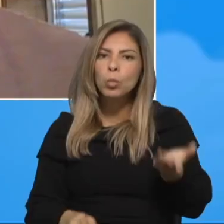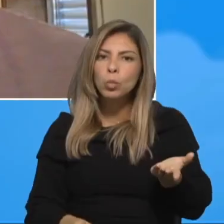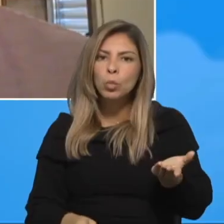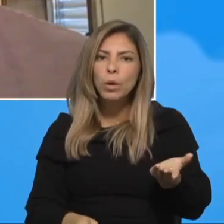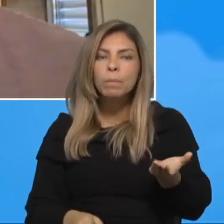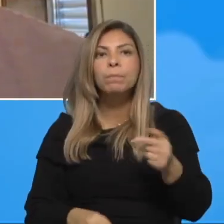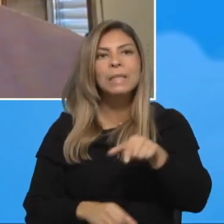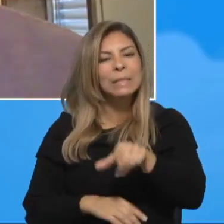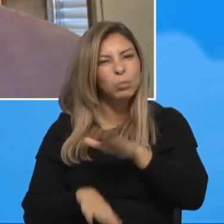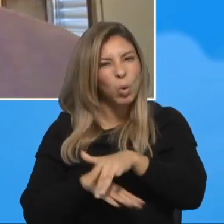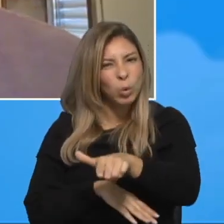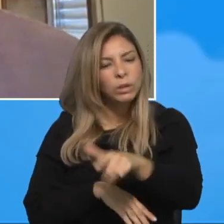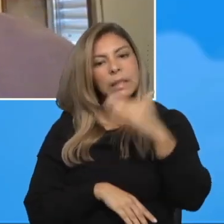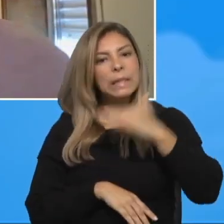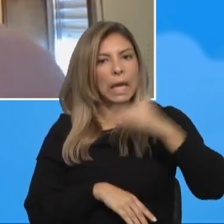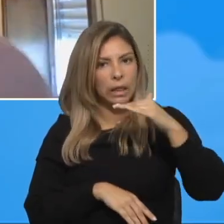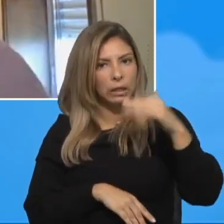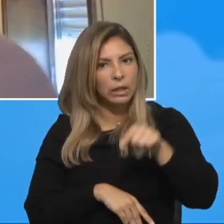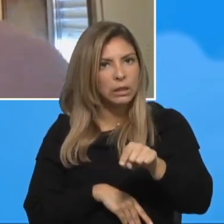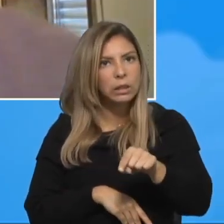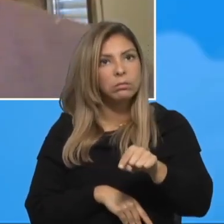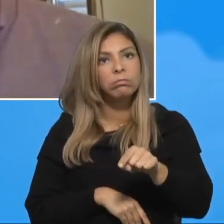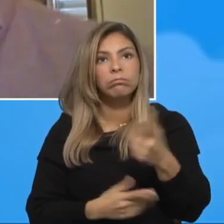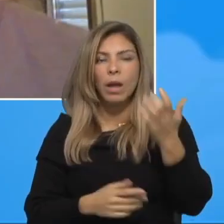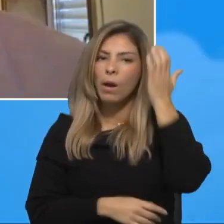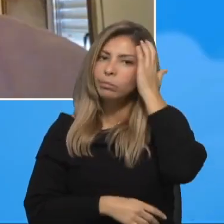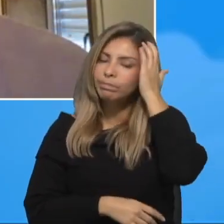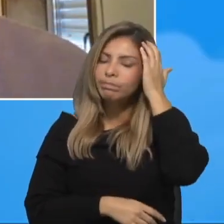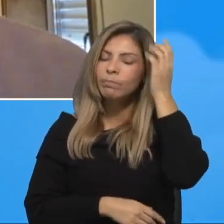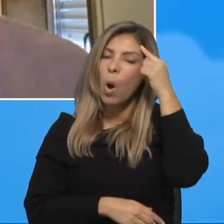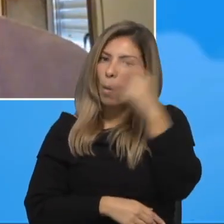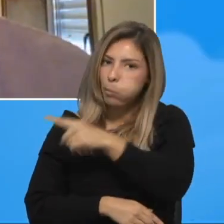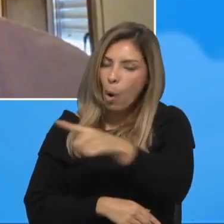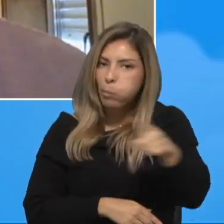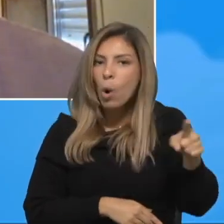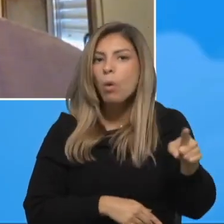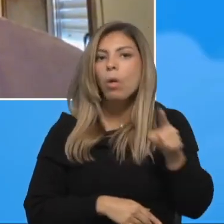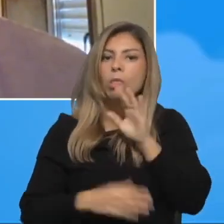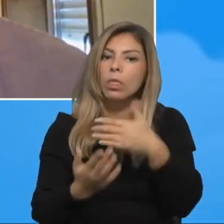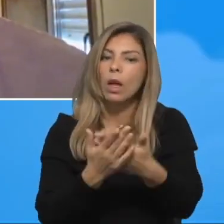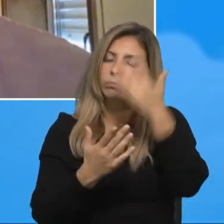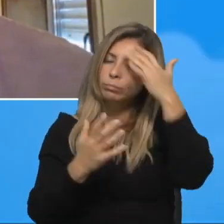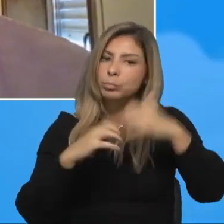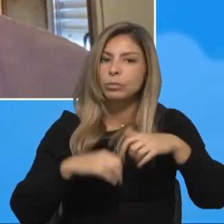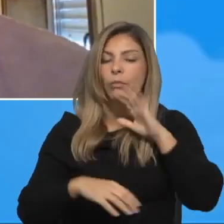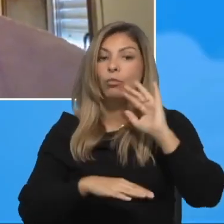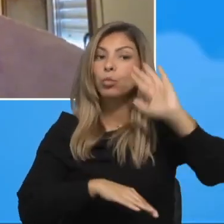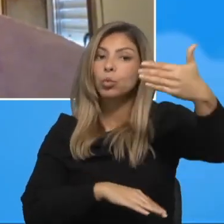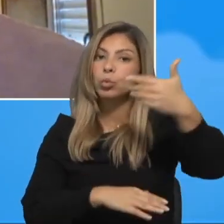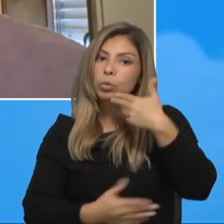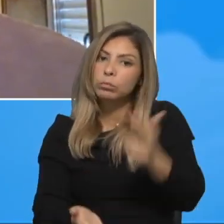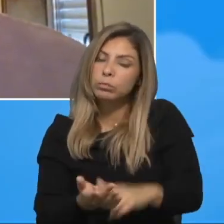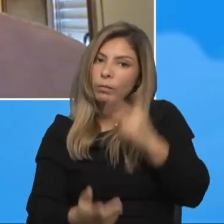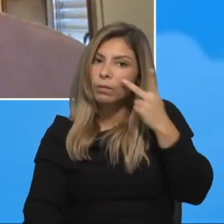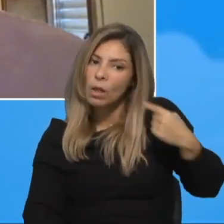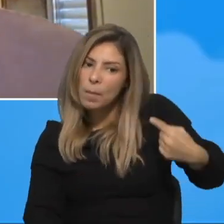é também nessa faixa etária que se formam consciências que depois se espelham na vida futura.